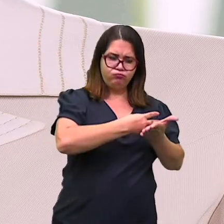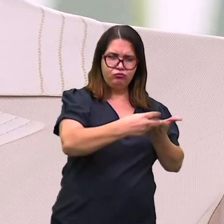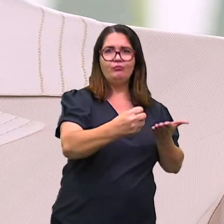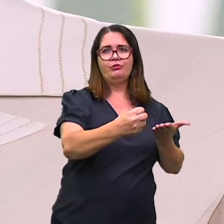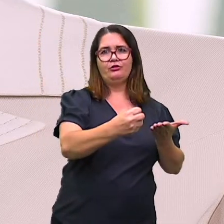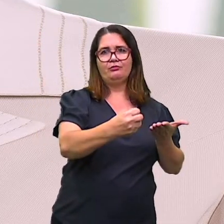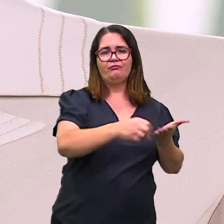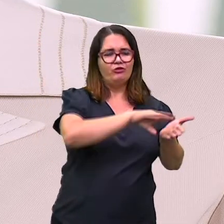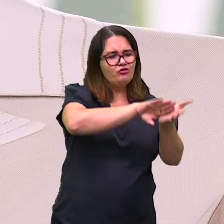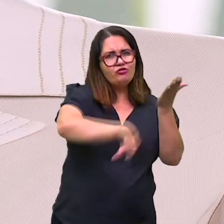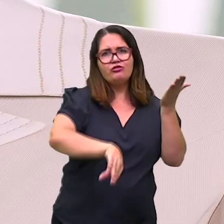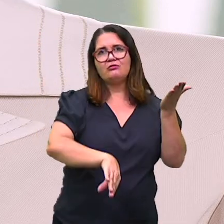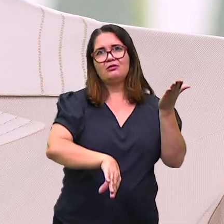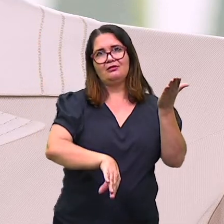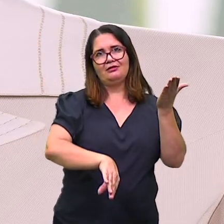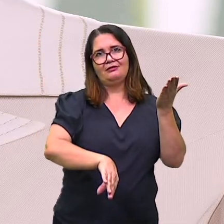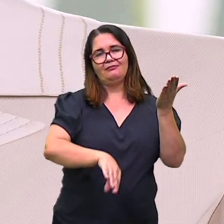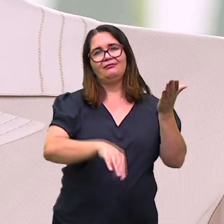processo em